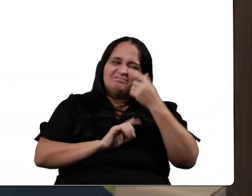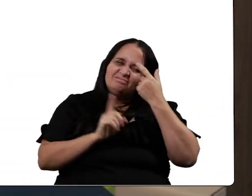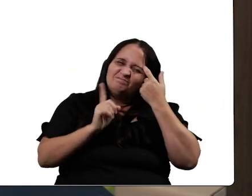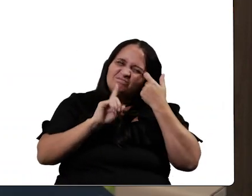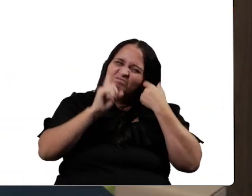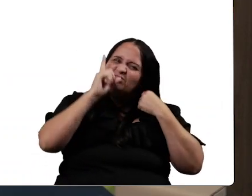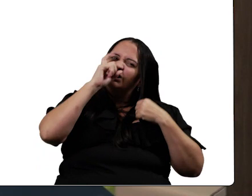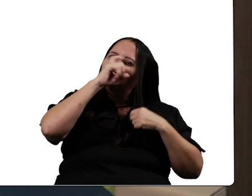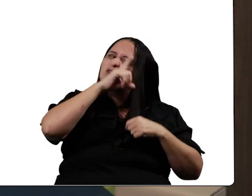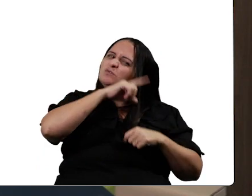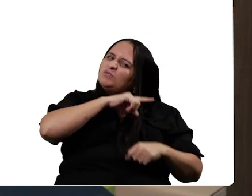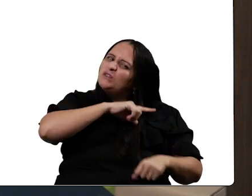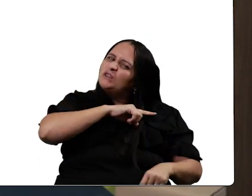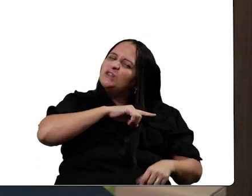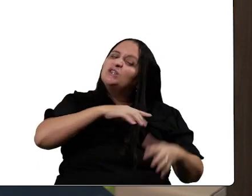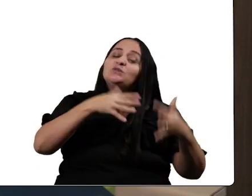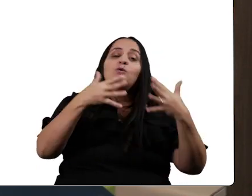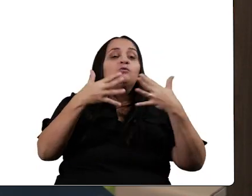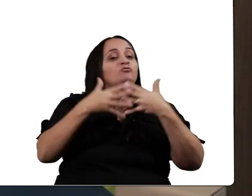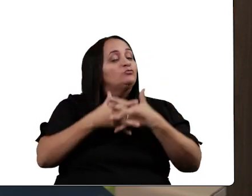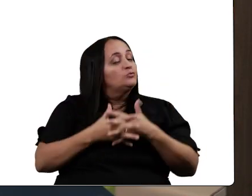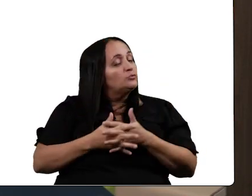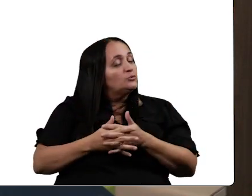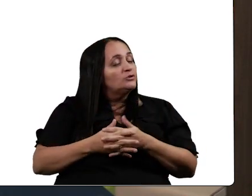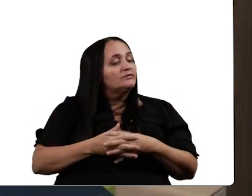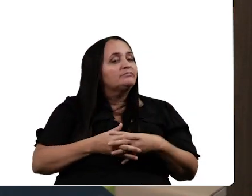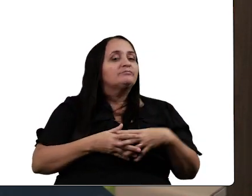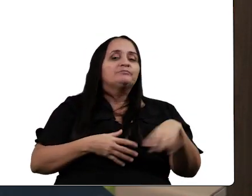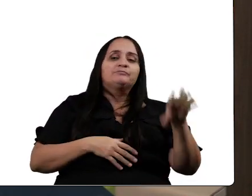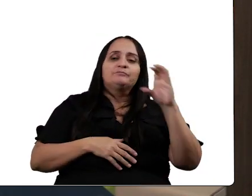Essa tá um pouco difícil, né? Confusa, mas vamos lá.